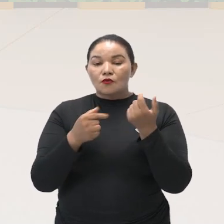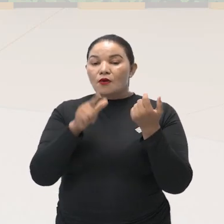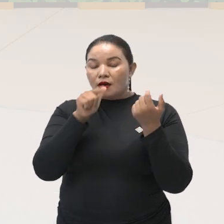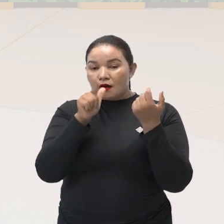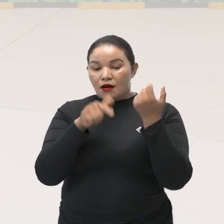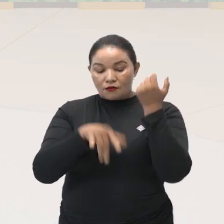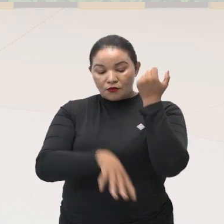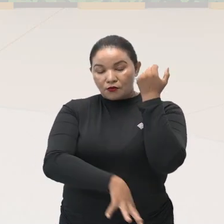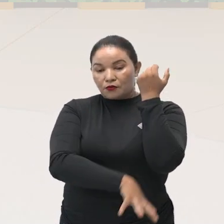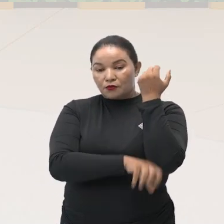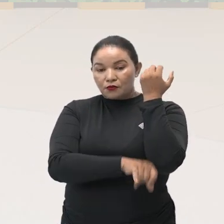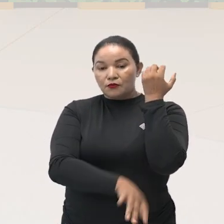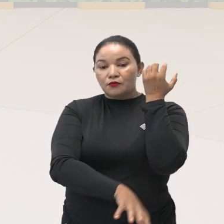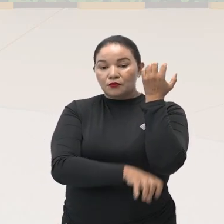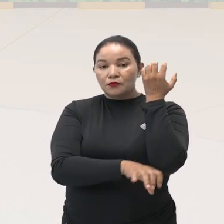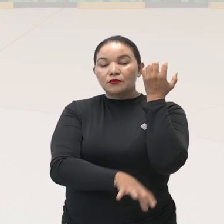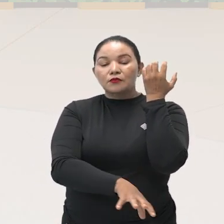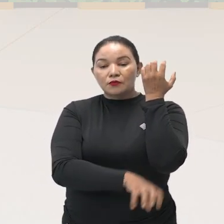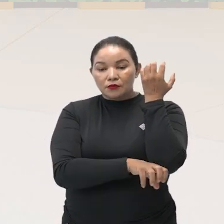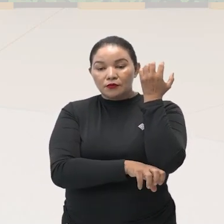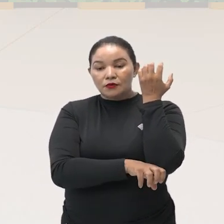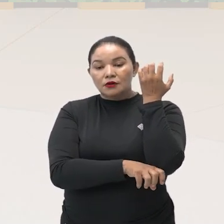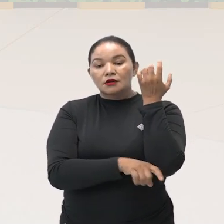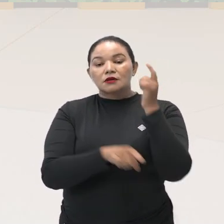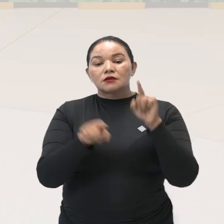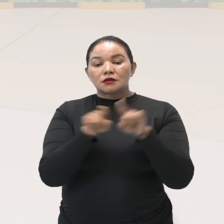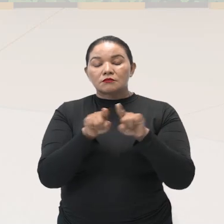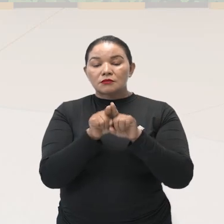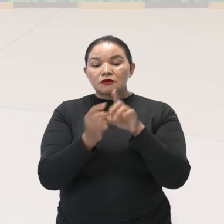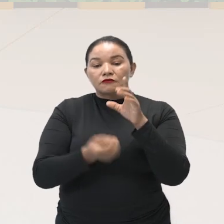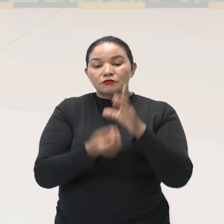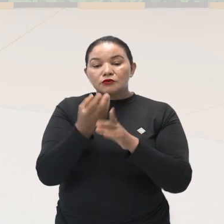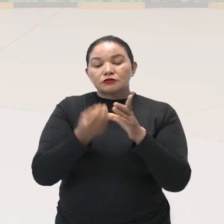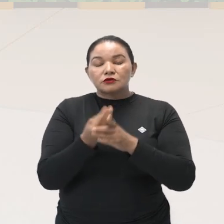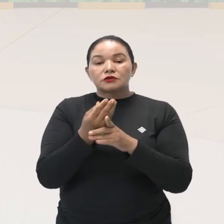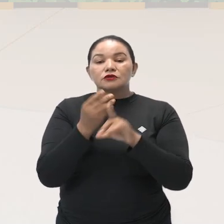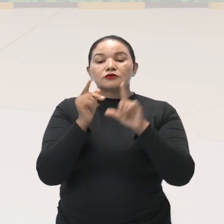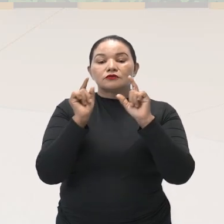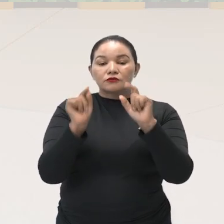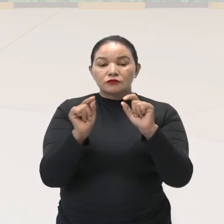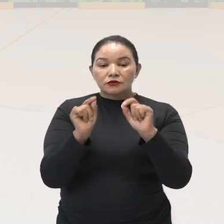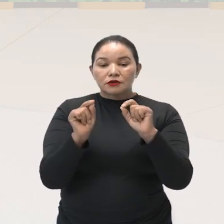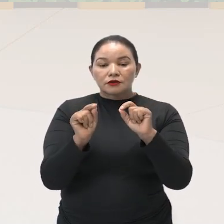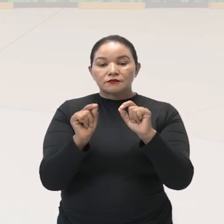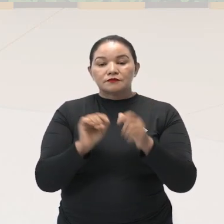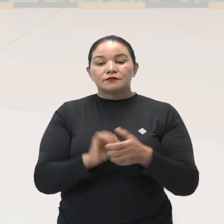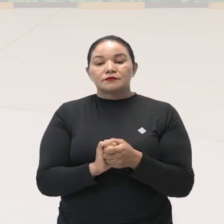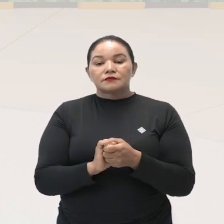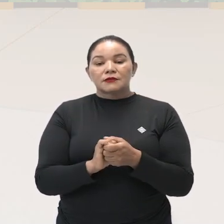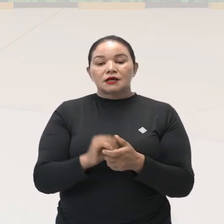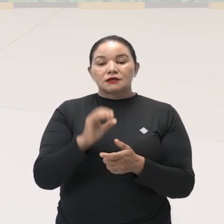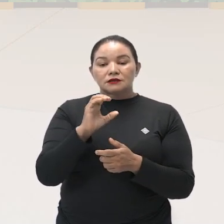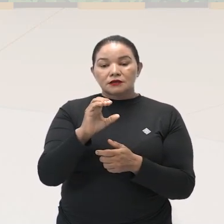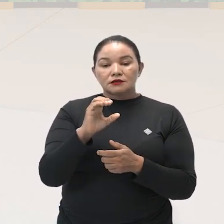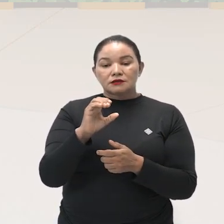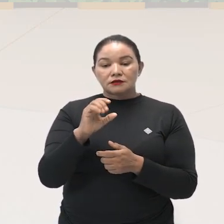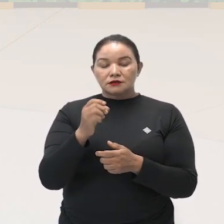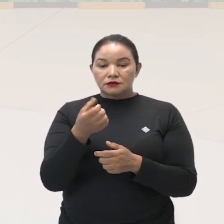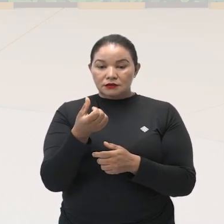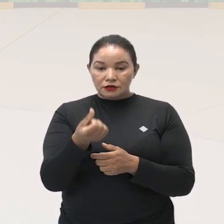ele está recebendo ali embaixo e vai produzir o C6H12O6, que é um